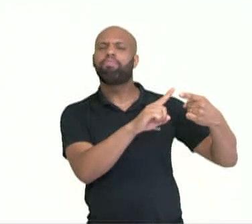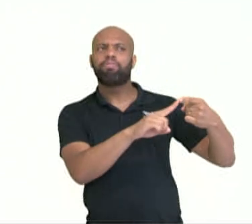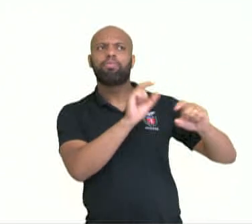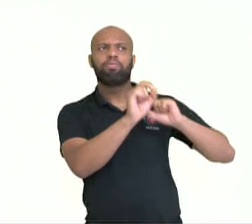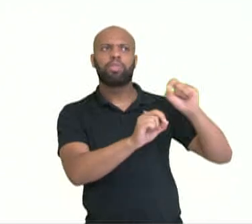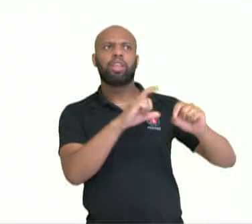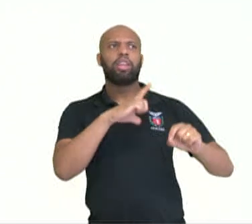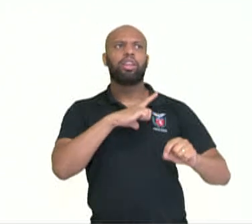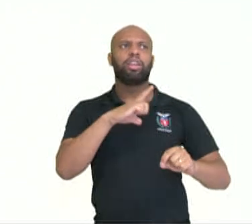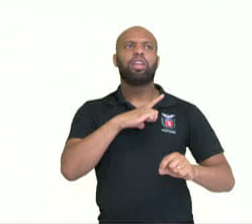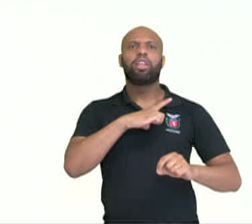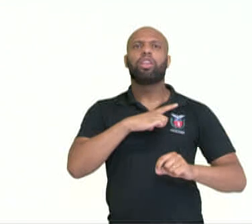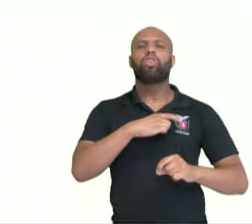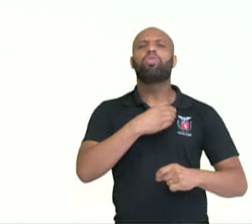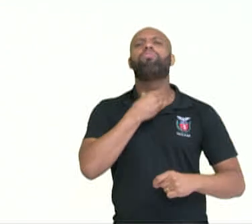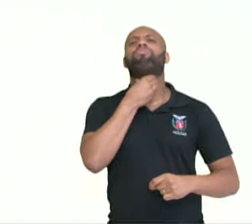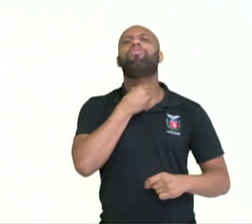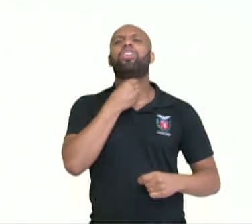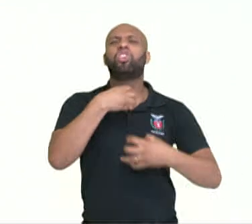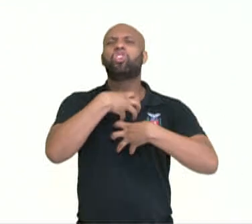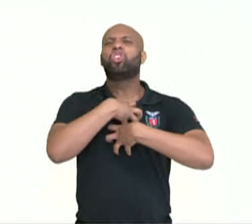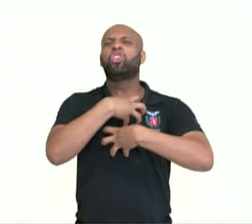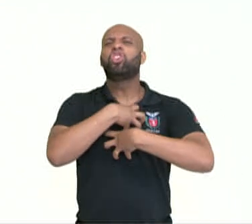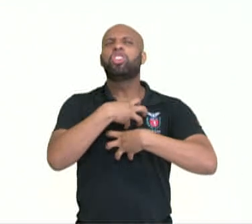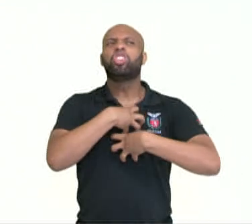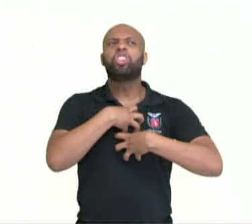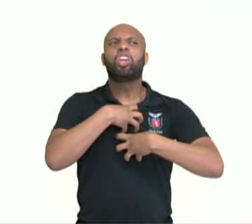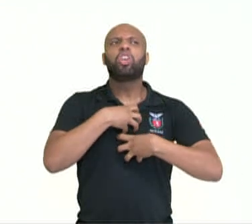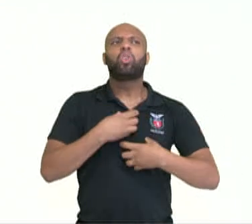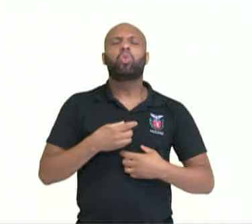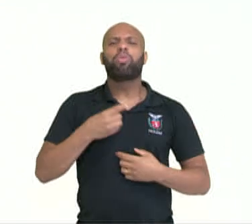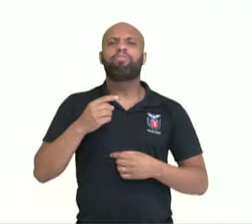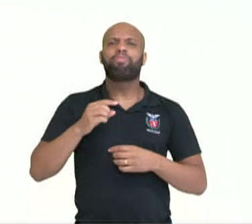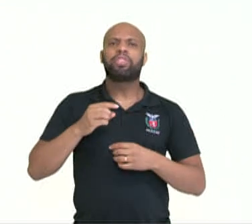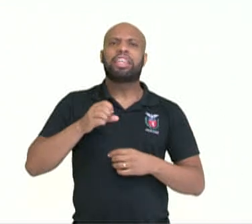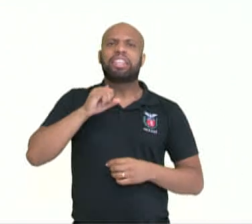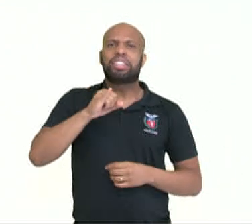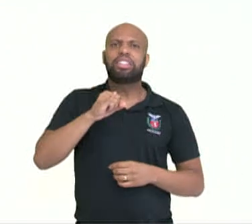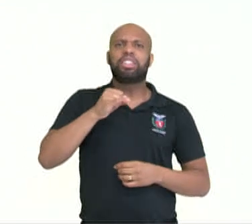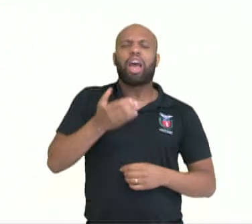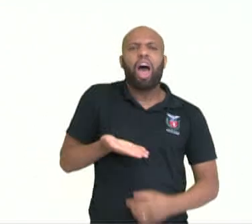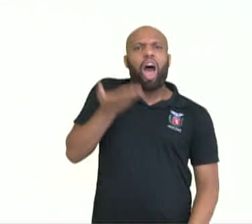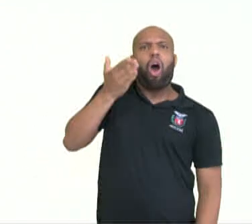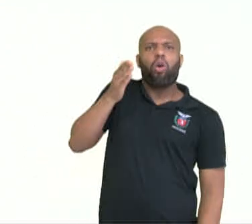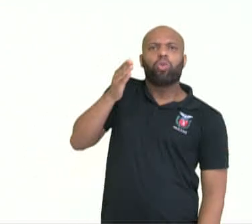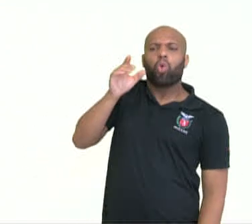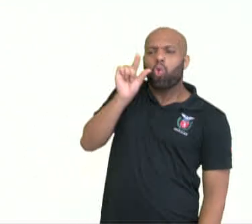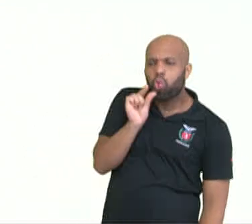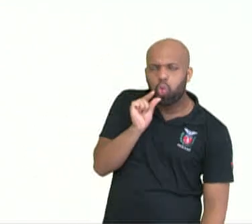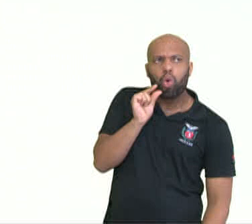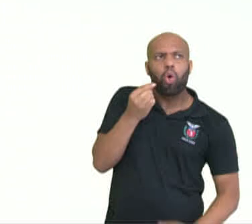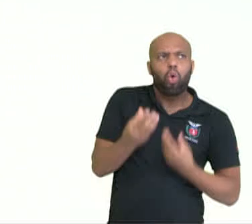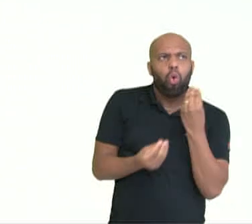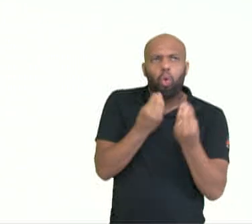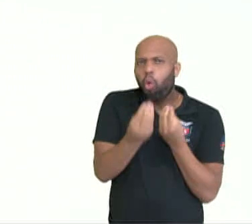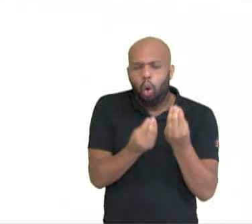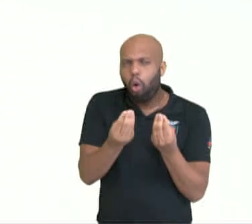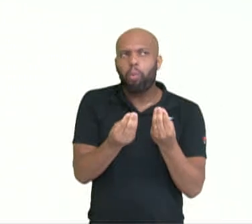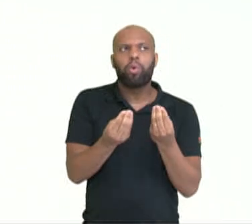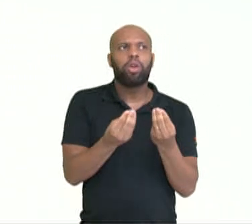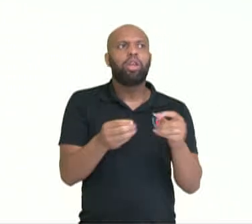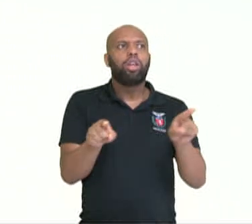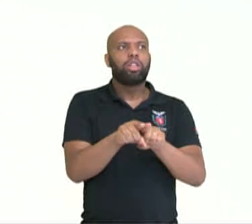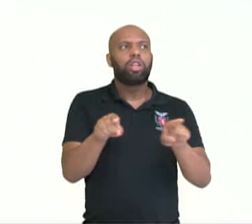o timbre. O que é o timbre? A altura, a duração, a intensidade, que é o período que ela vai,